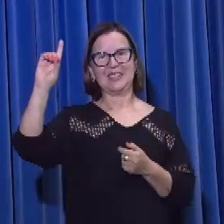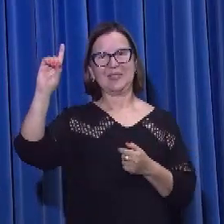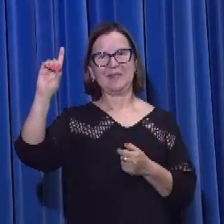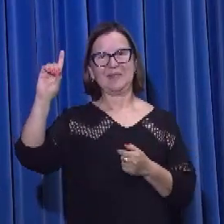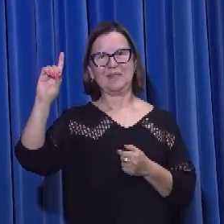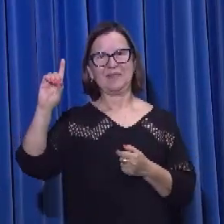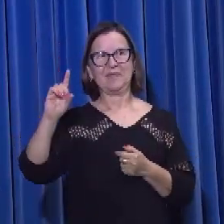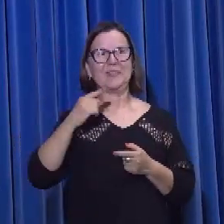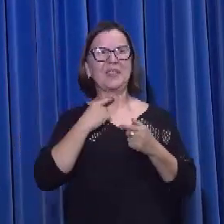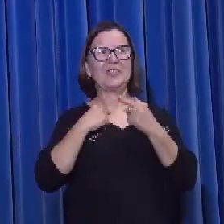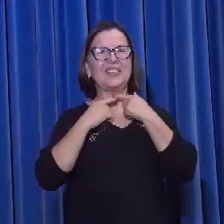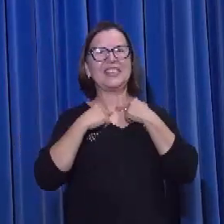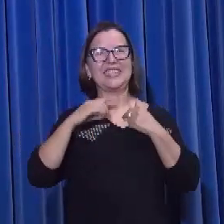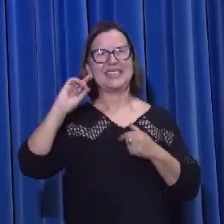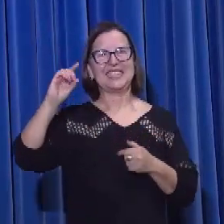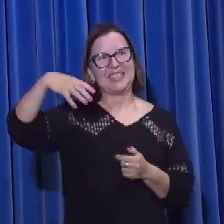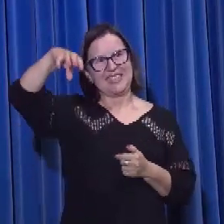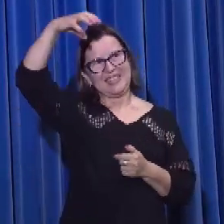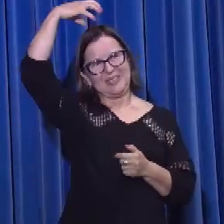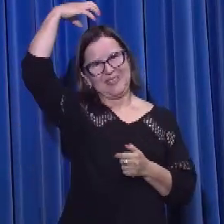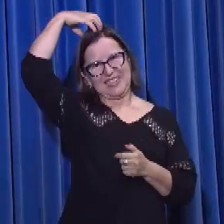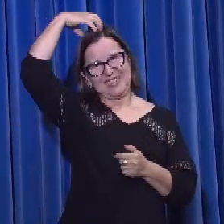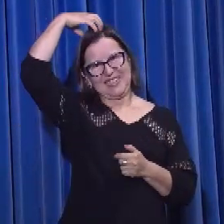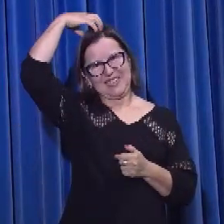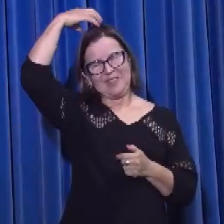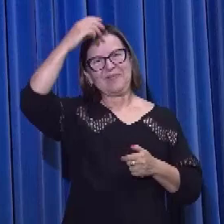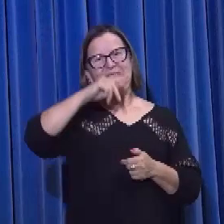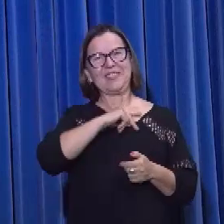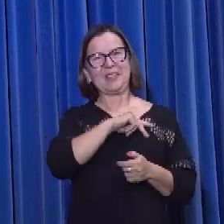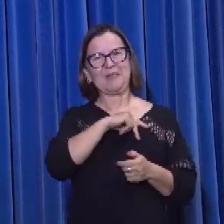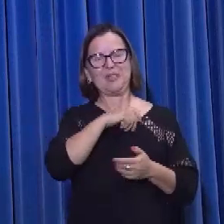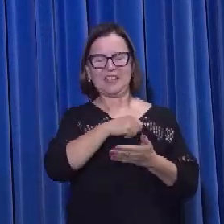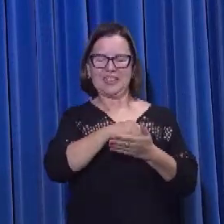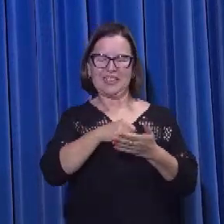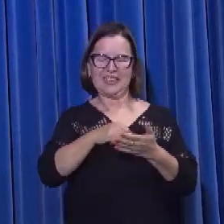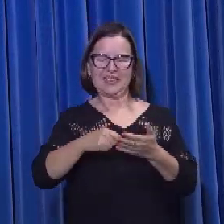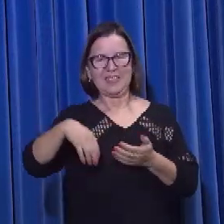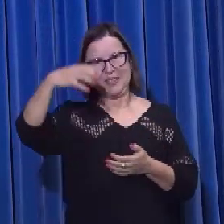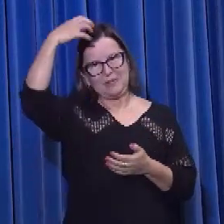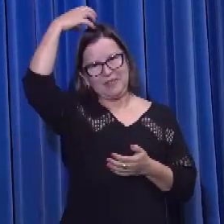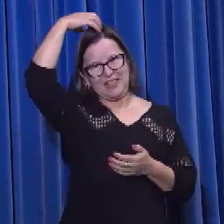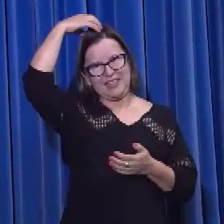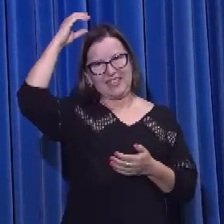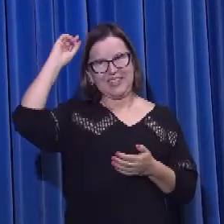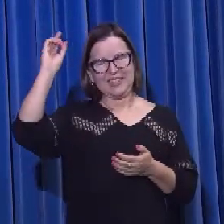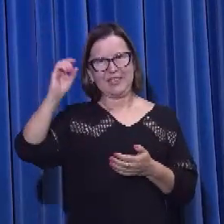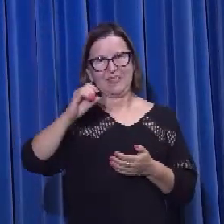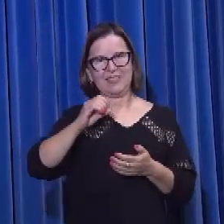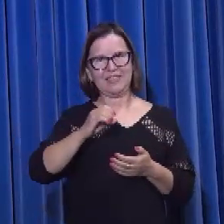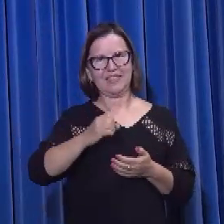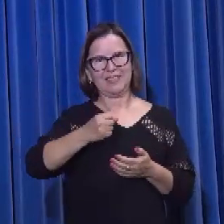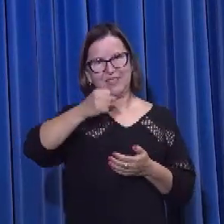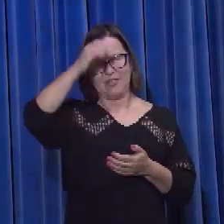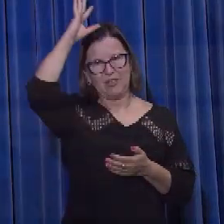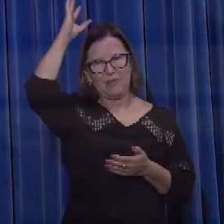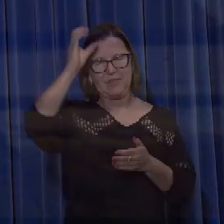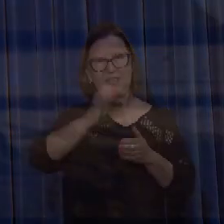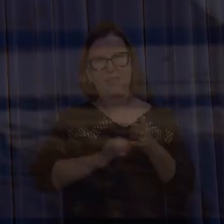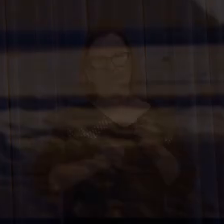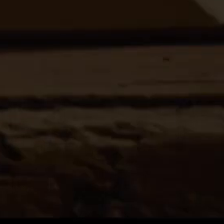soberana. O apóstolo Paulo, escrevendo sobre a soberania de Deus, aos Romanos, capítulo 9, 20 e 21,